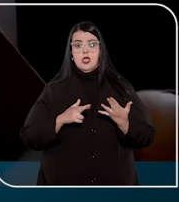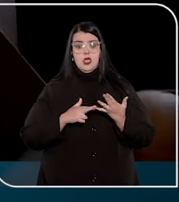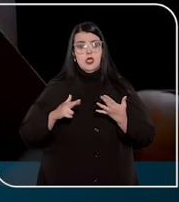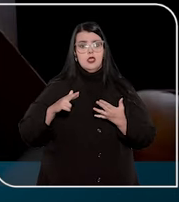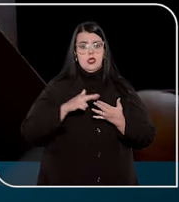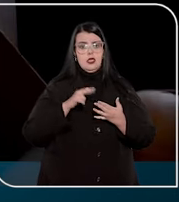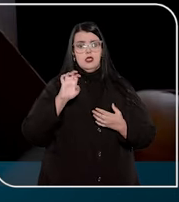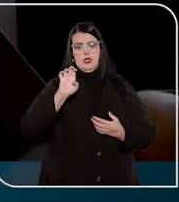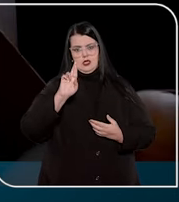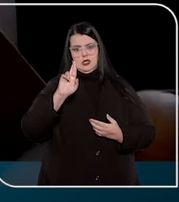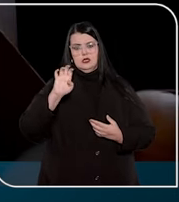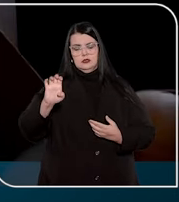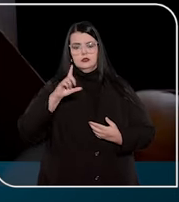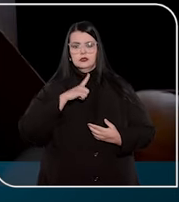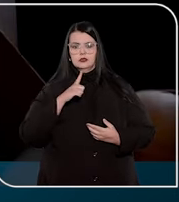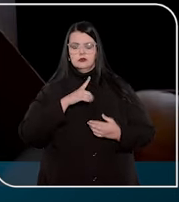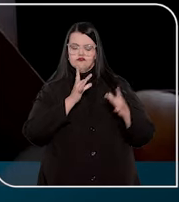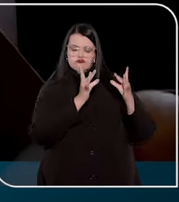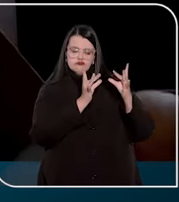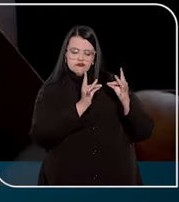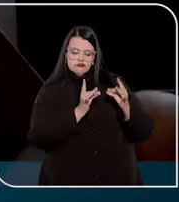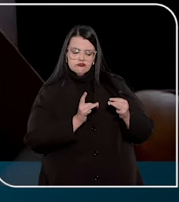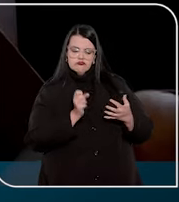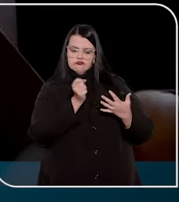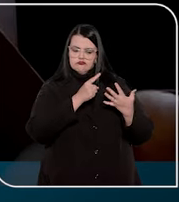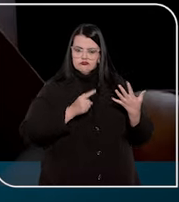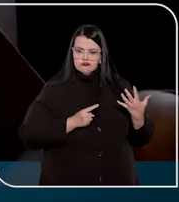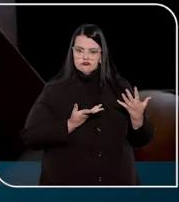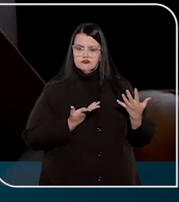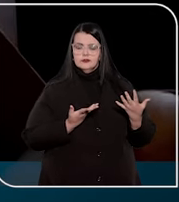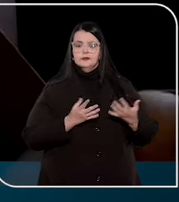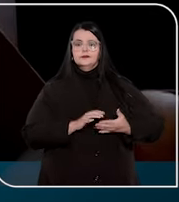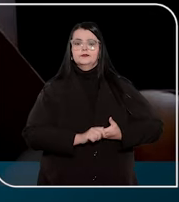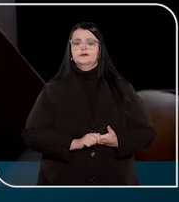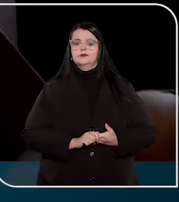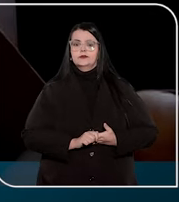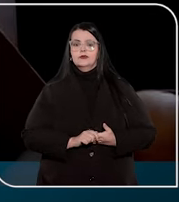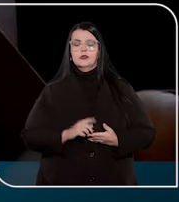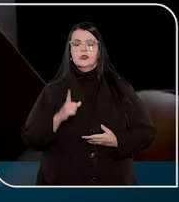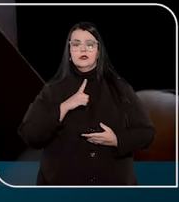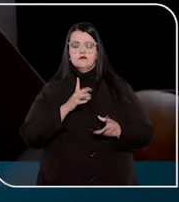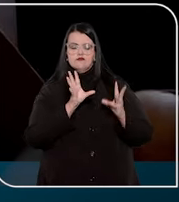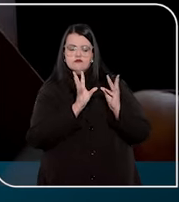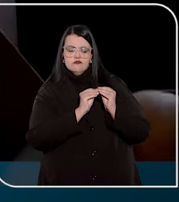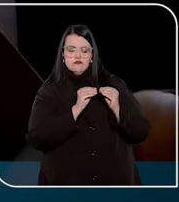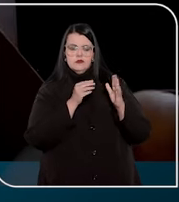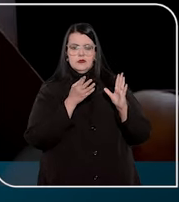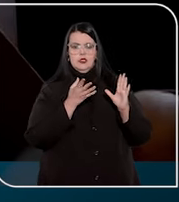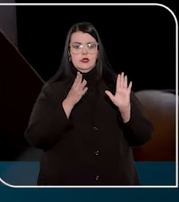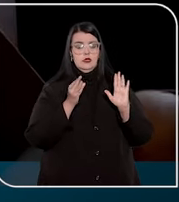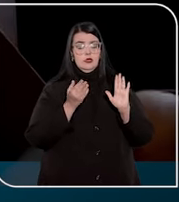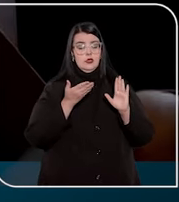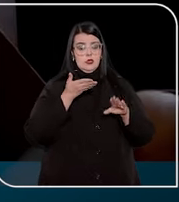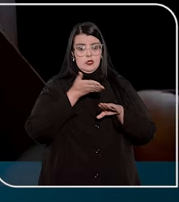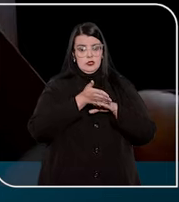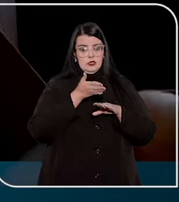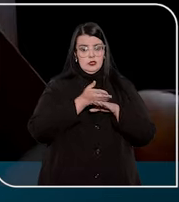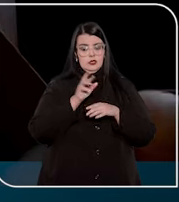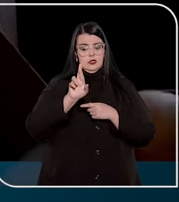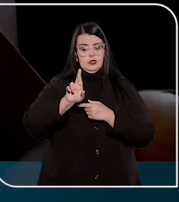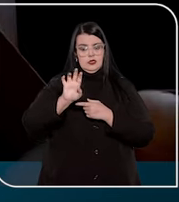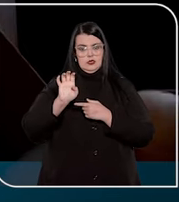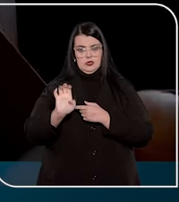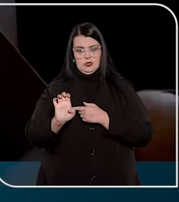eles têm função muito específica, eles têm hipóteses de cabimento bastante restritas, e no caso específico do RE, do